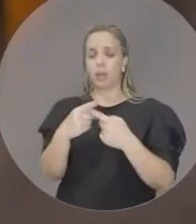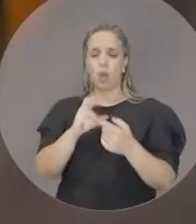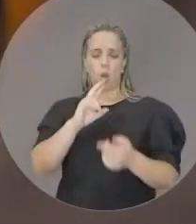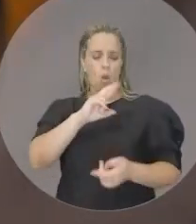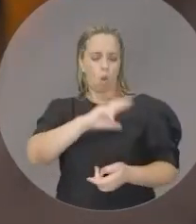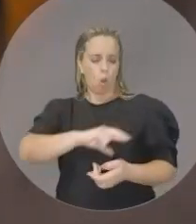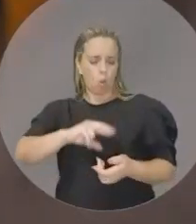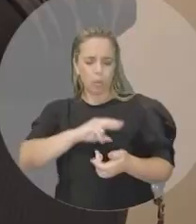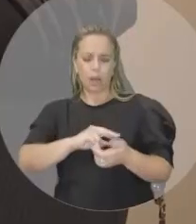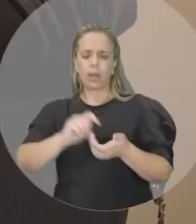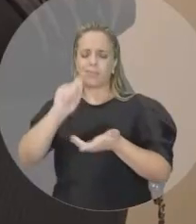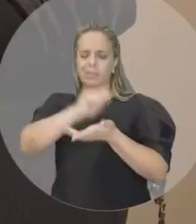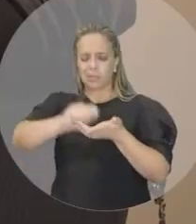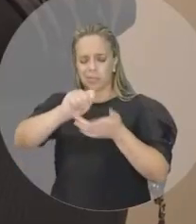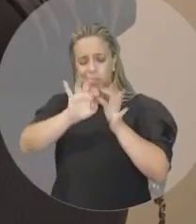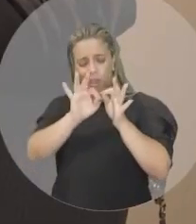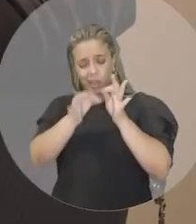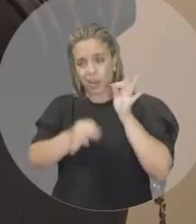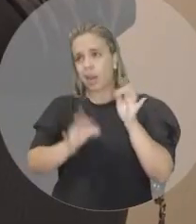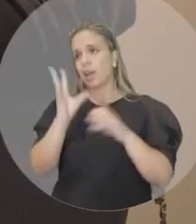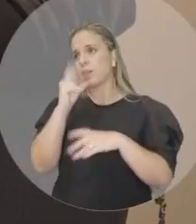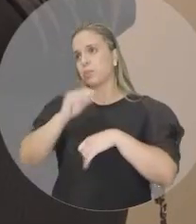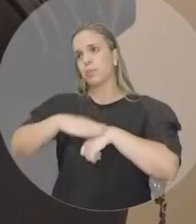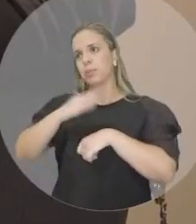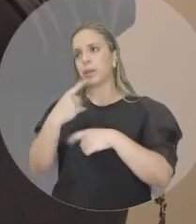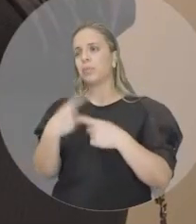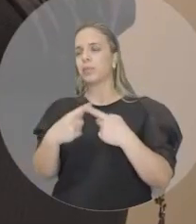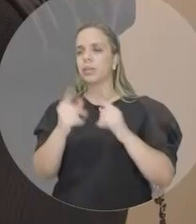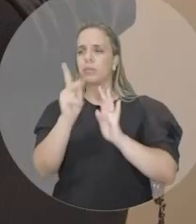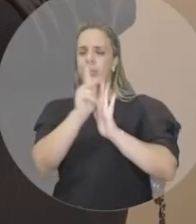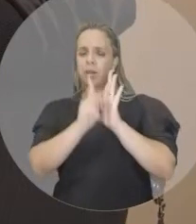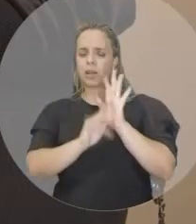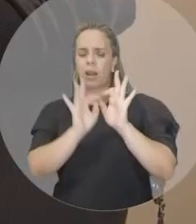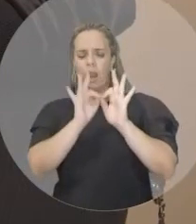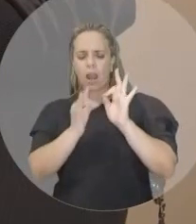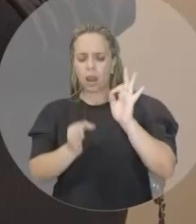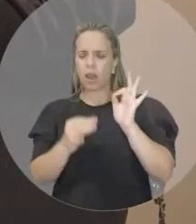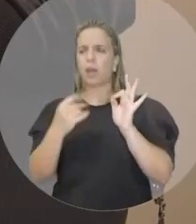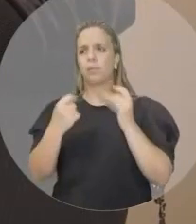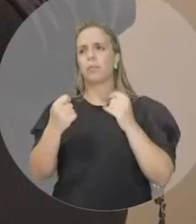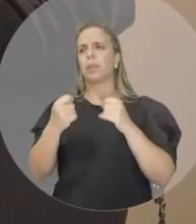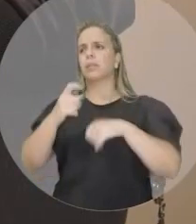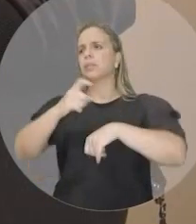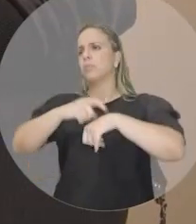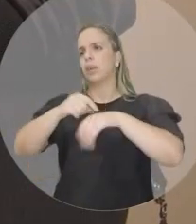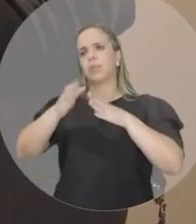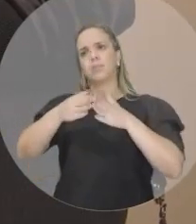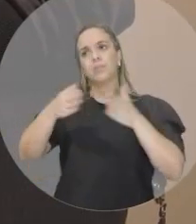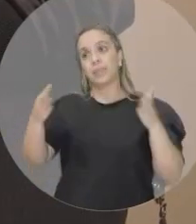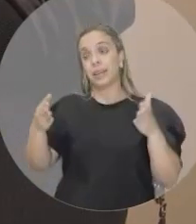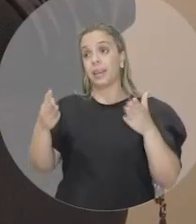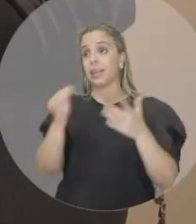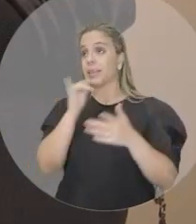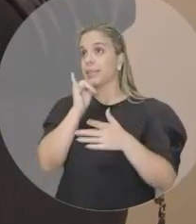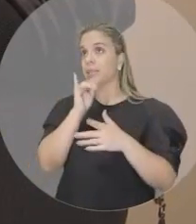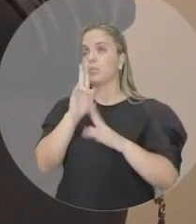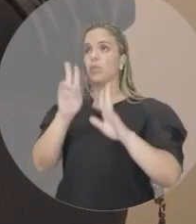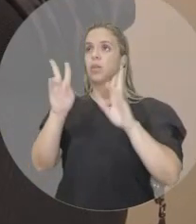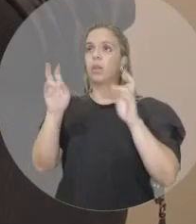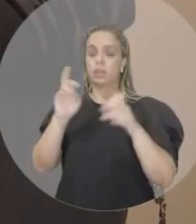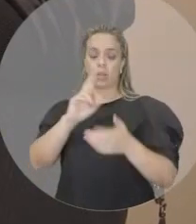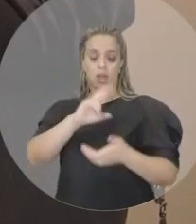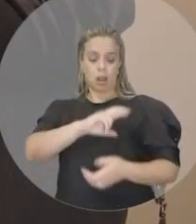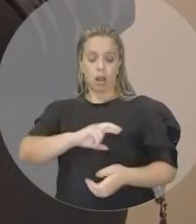um romance inteiro. A prosa vai requerer, assim, um período muito maior, né? Esse romance mesmo que